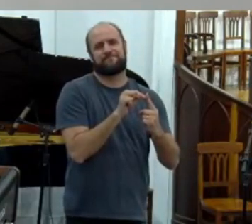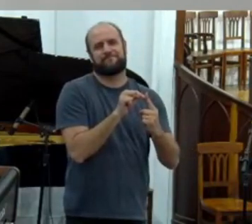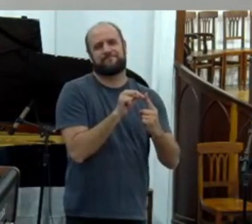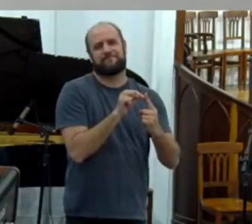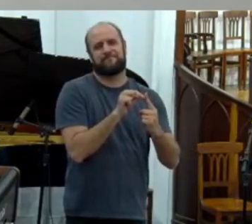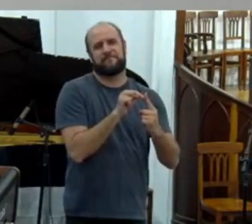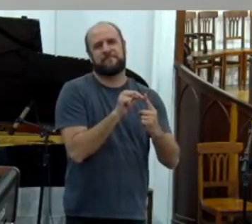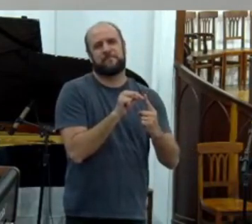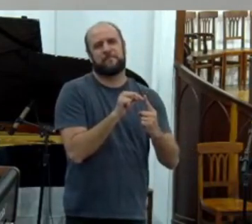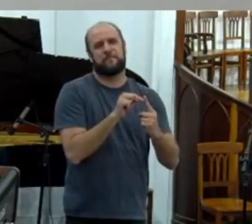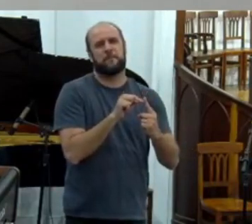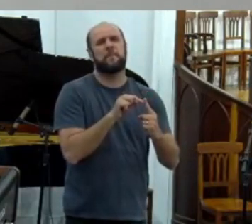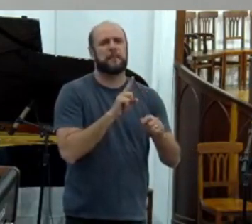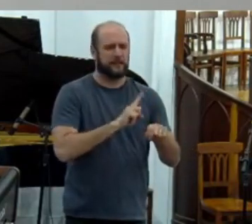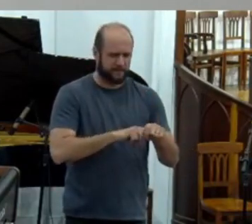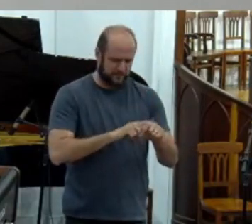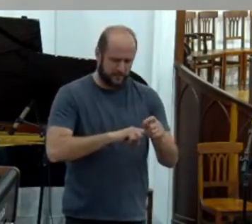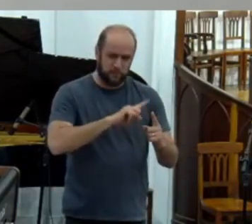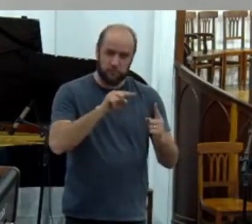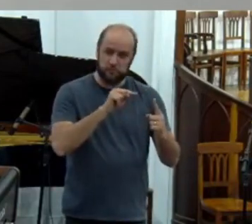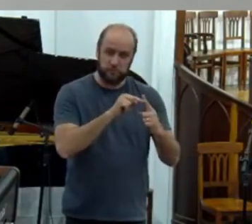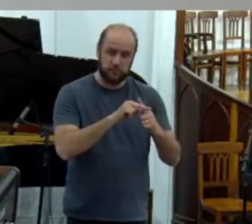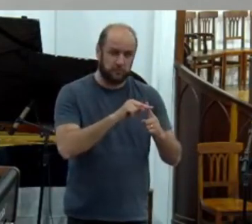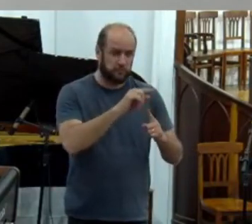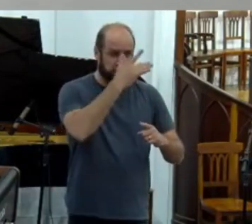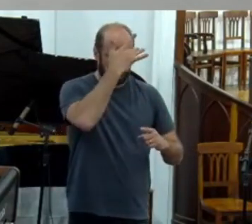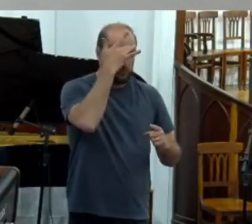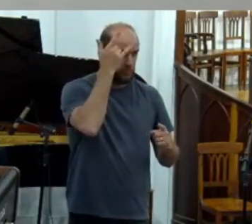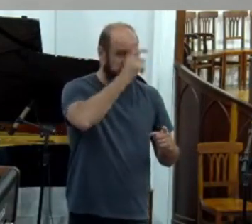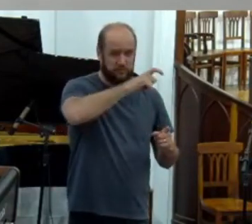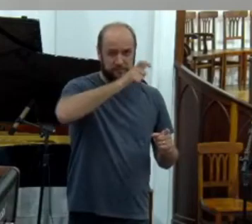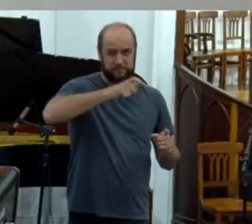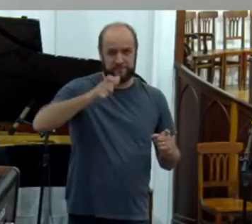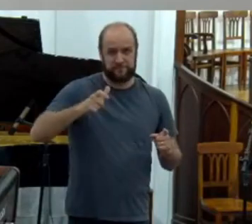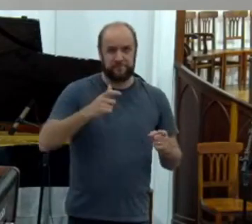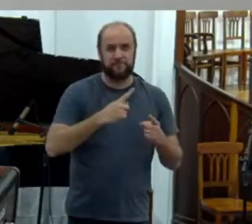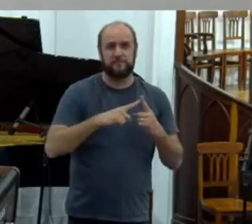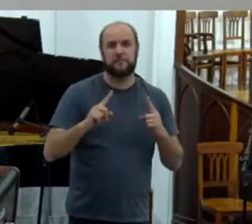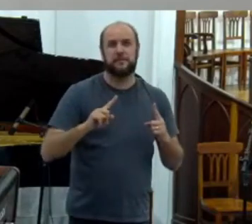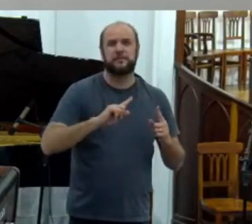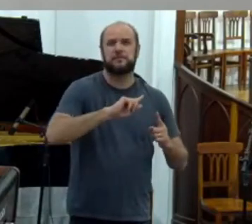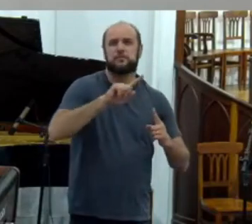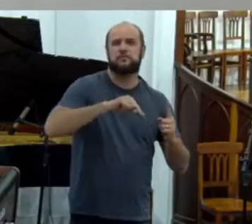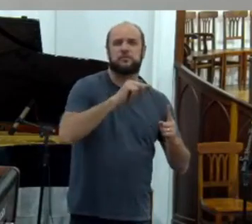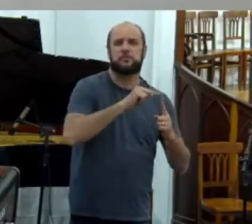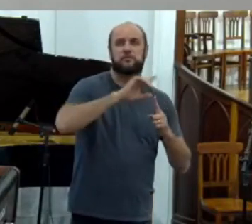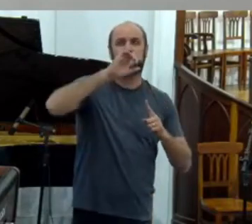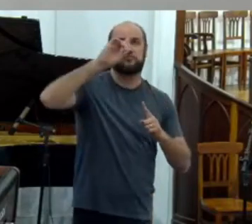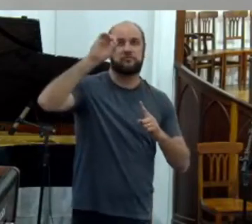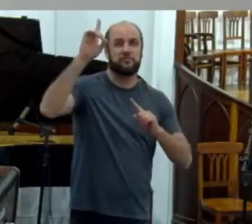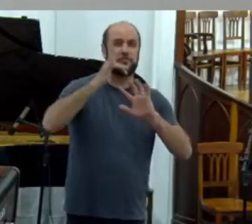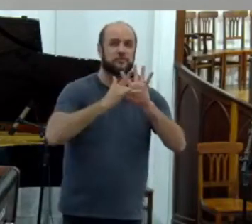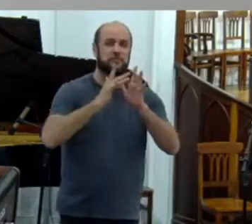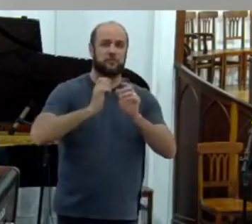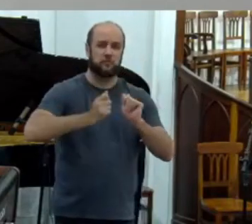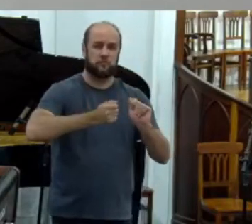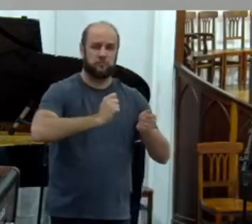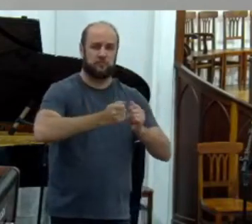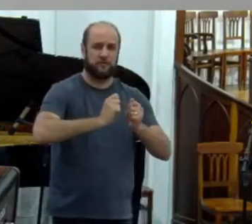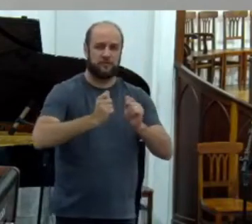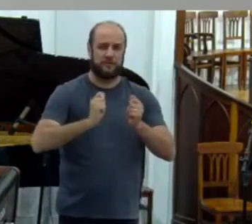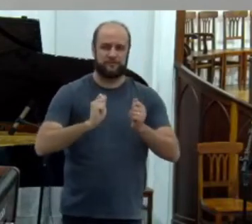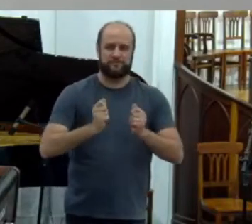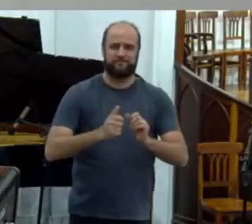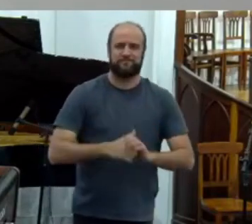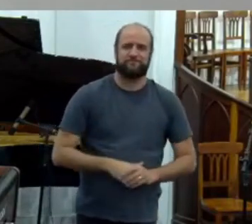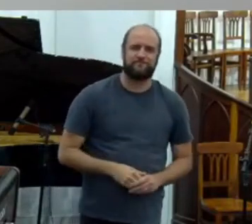Há tempo para todo o propósito do ser humano, mas quando esse propósito é governado pelo Senhor. Meus